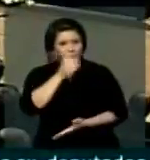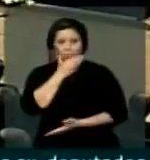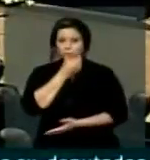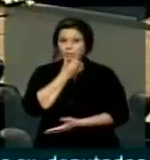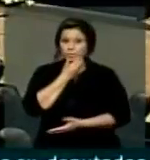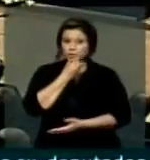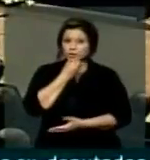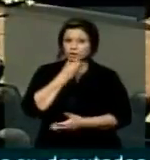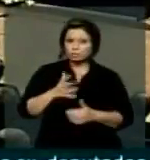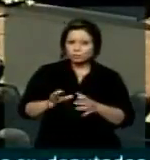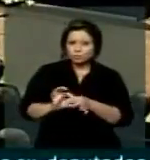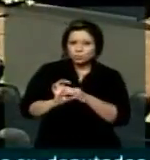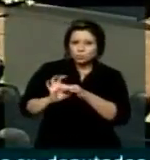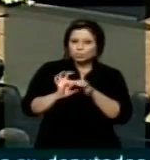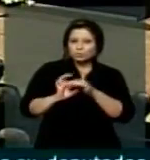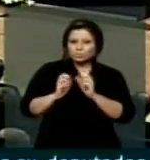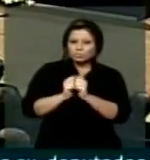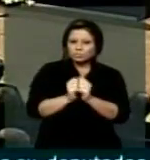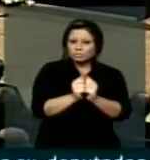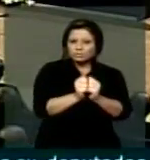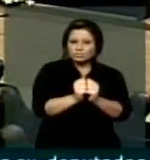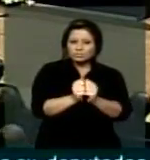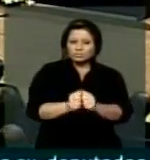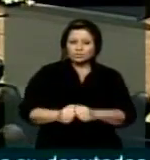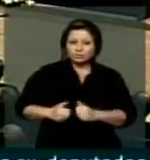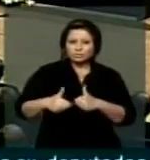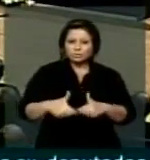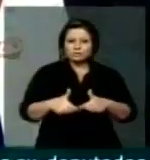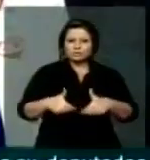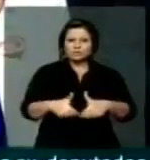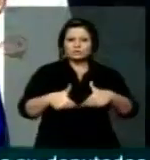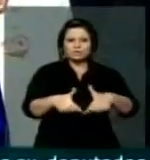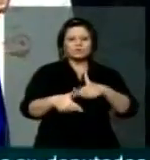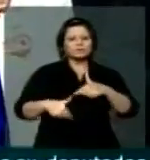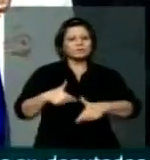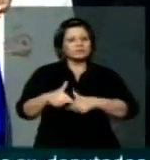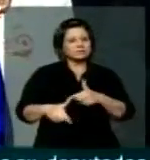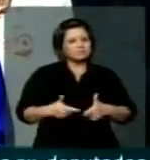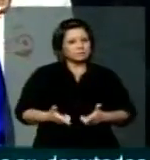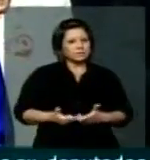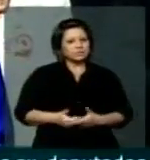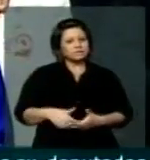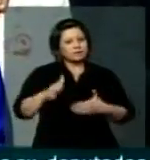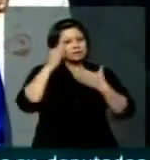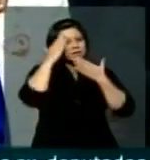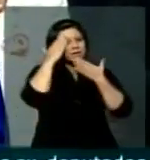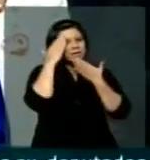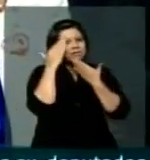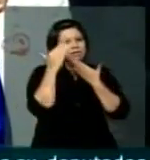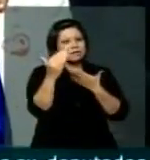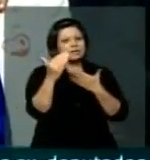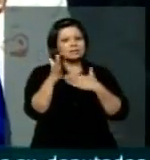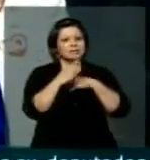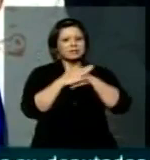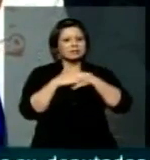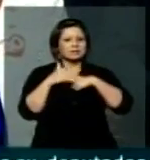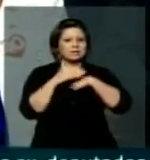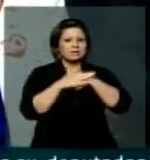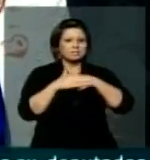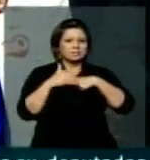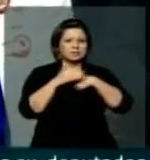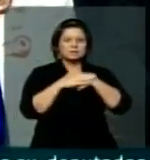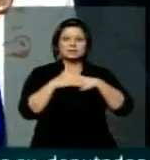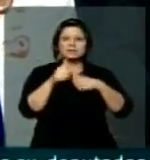companheiras. E estamos irmanados nisso para honrar essa trajetória. Agradecemos muito o carinho